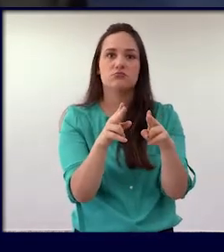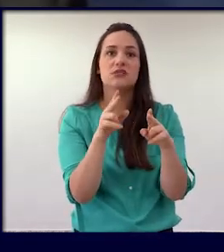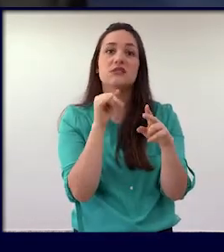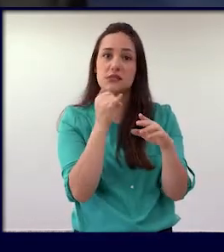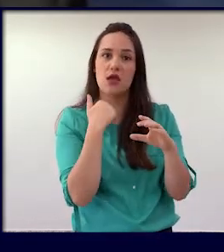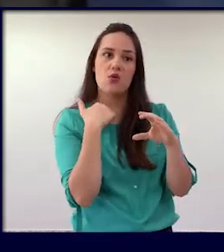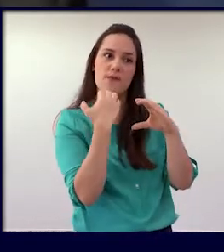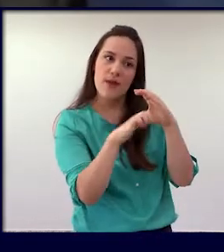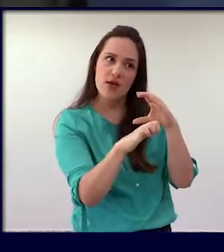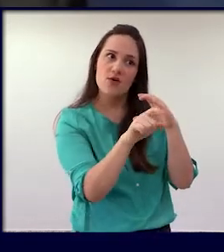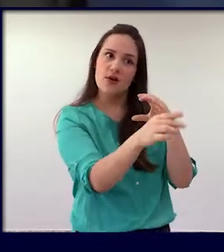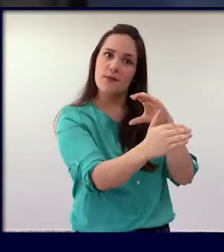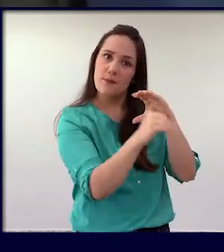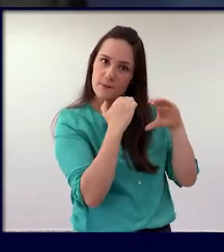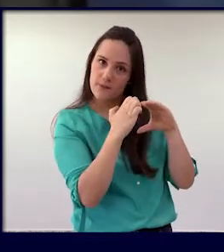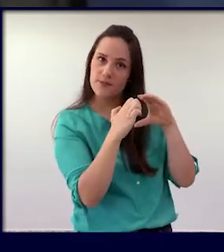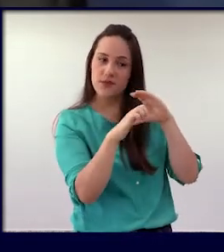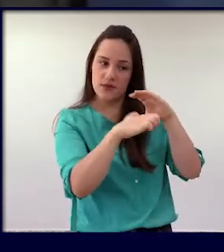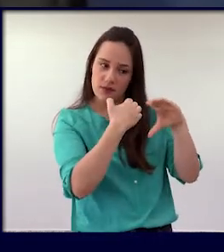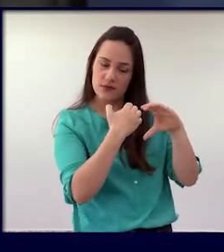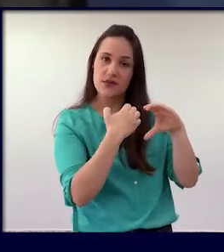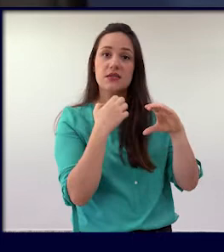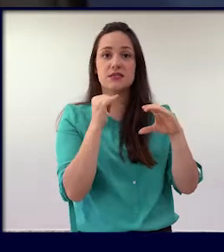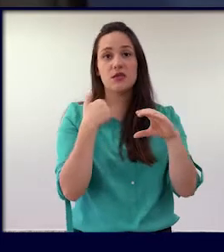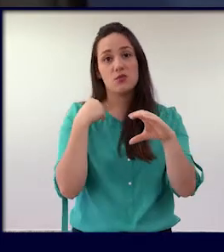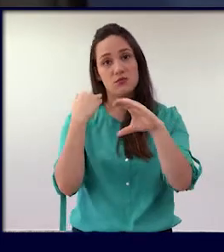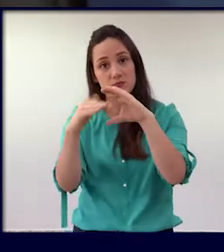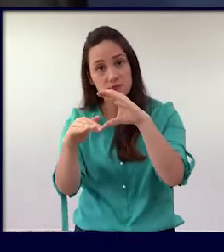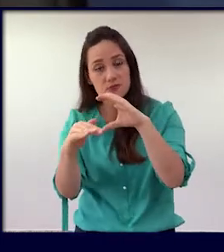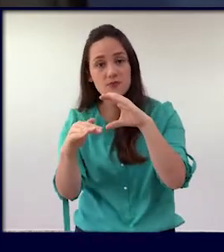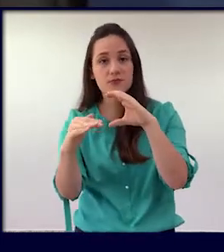vai encaminhar todas as comunicações. E aí é